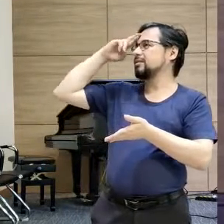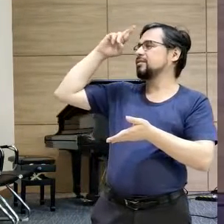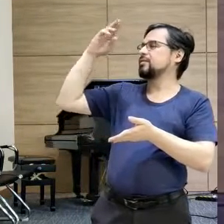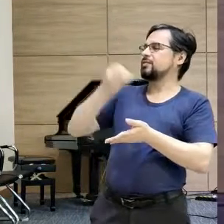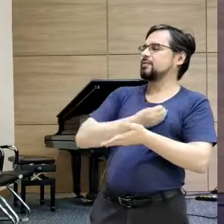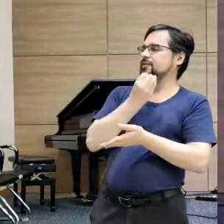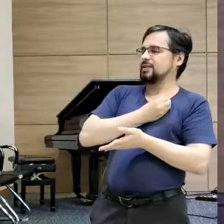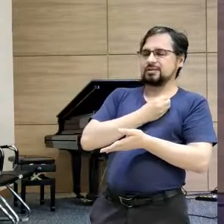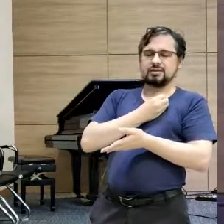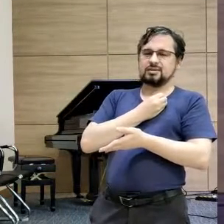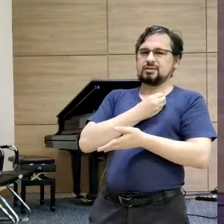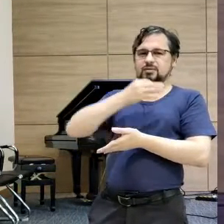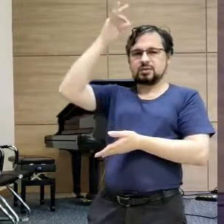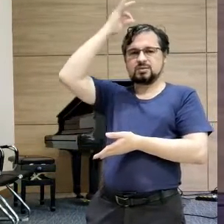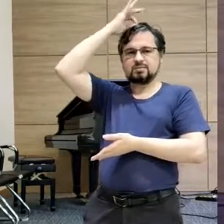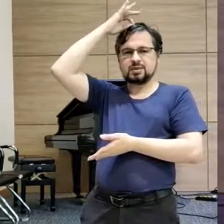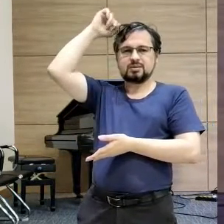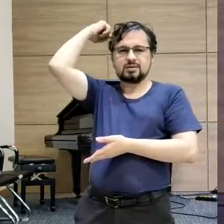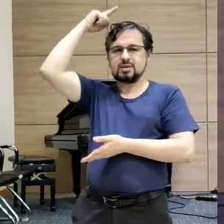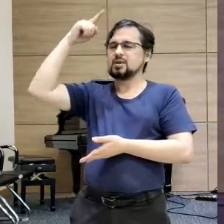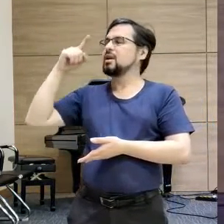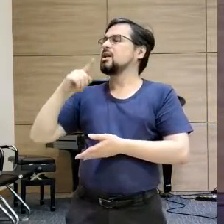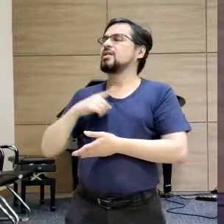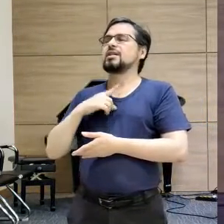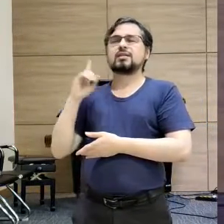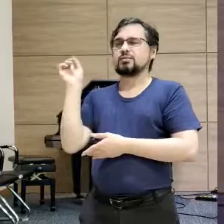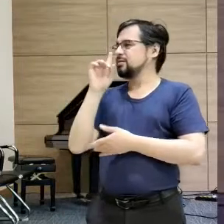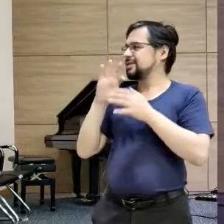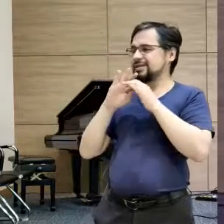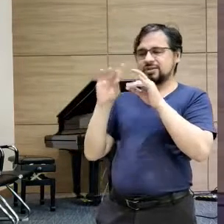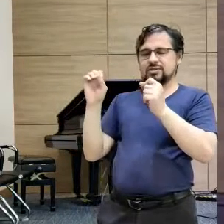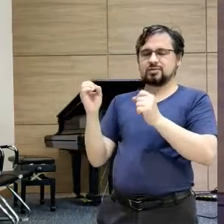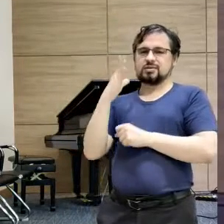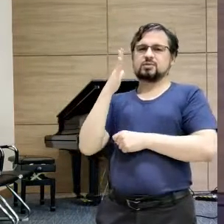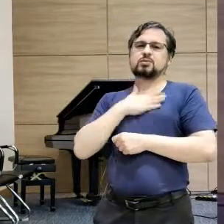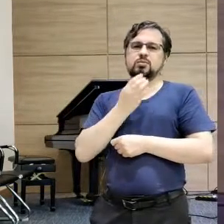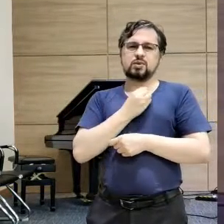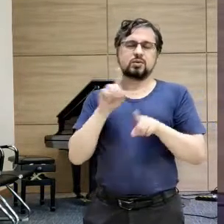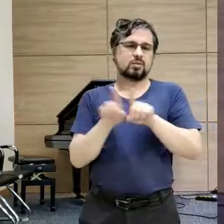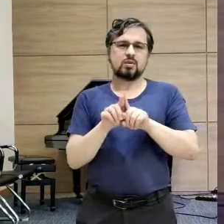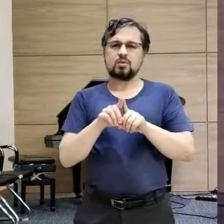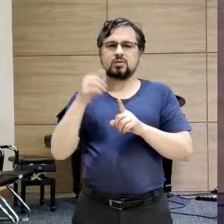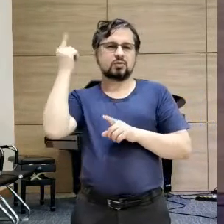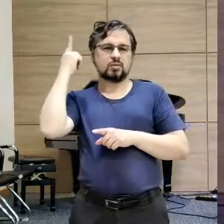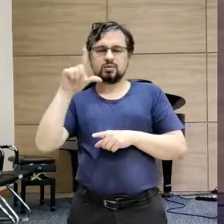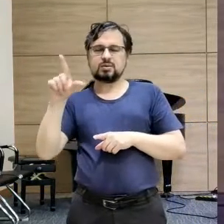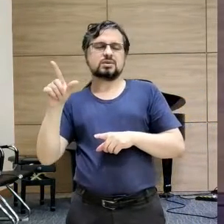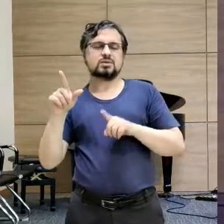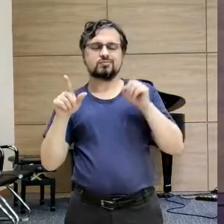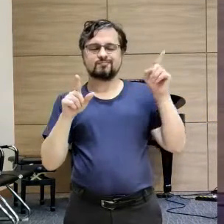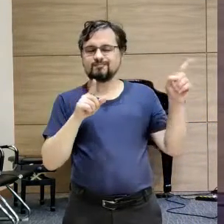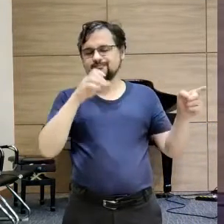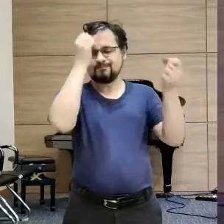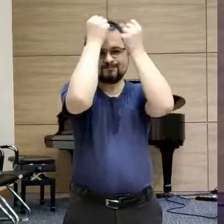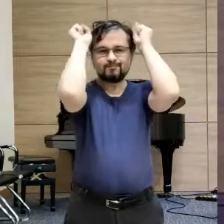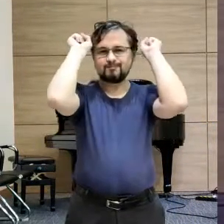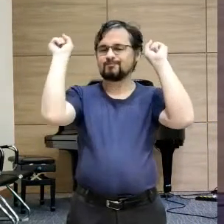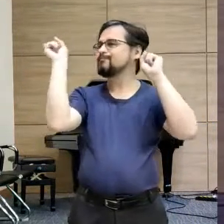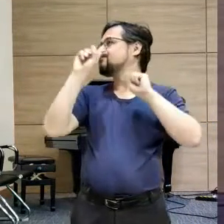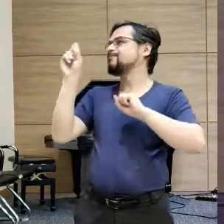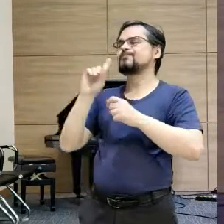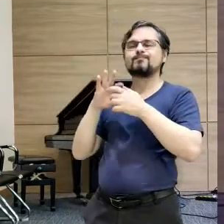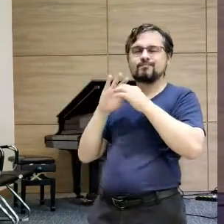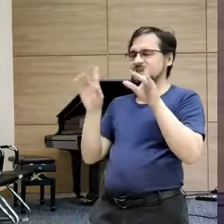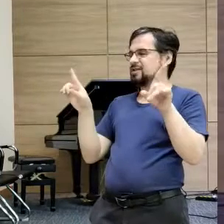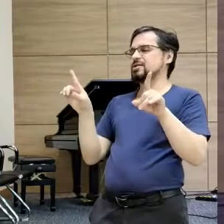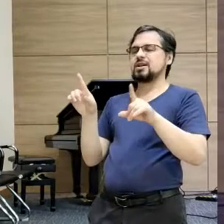Senhor, não deixe acontecer comigo como aconteceu com Saul. Será que não seria o caso da gente orar desse jeito? Senhor, não deixe acontecer